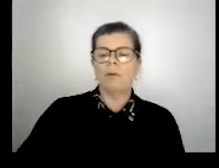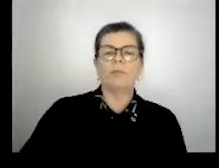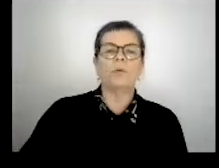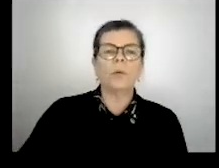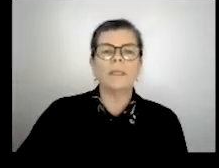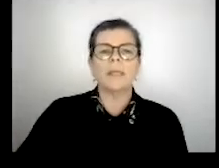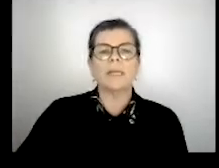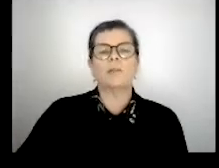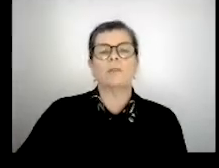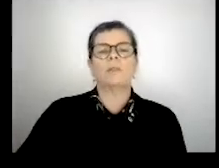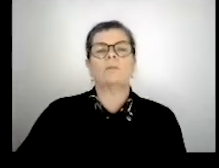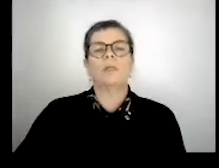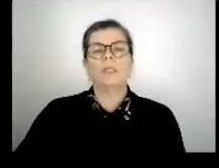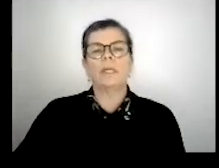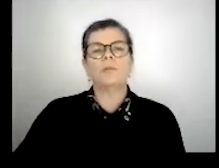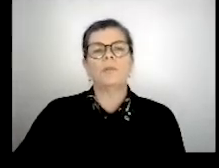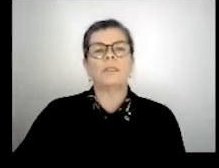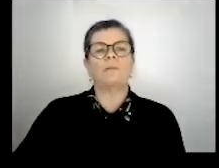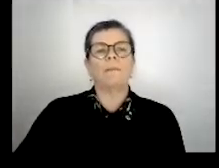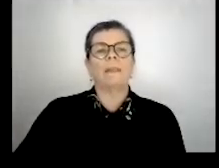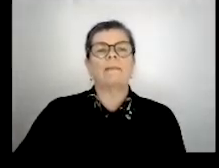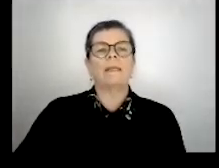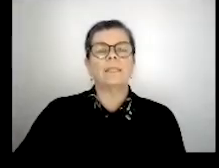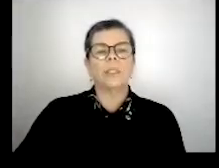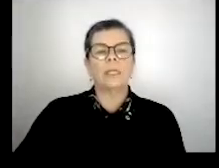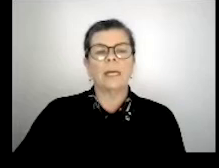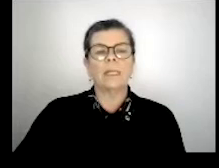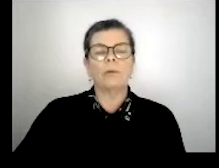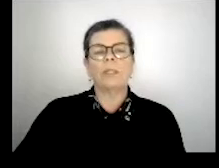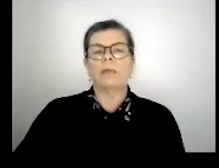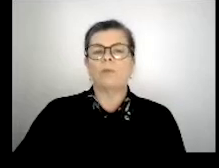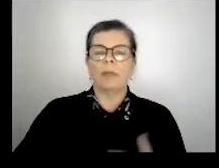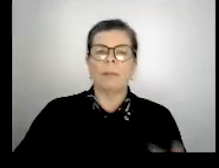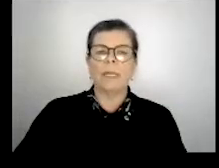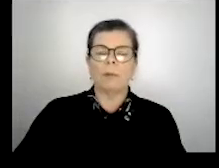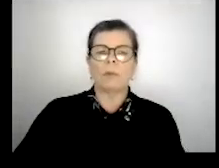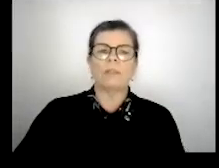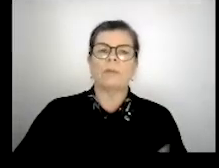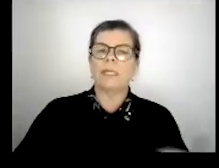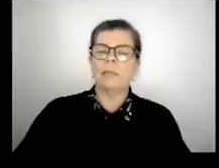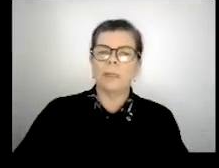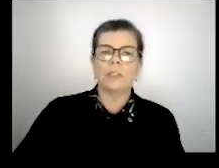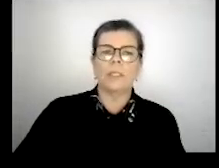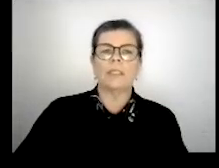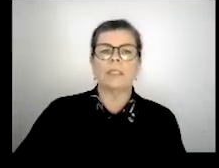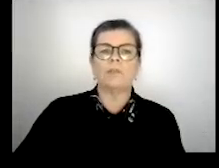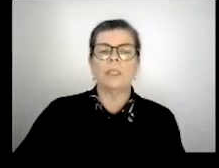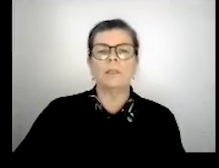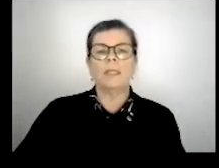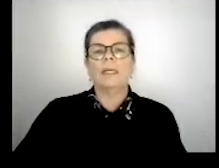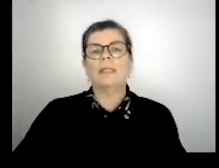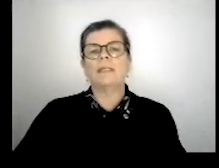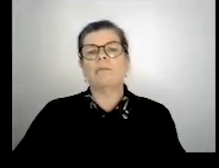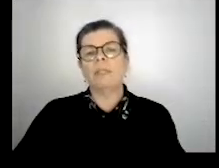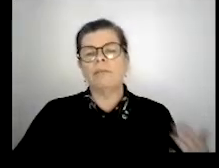ele envolve todas as áreas de atuação da instituição. Desde a chegada, hoje tem que estar o isolamento, a proteção da equipe na retirada das